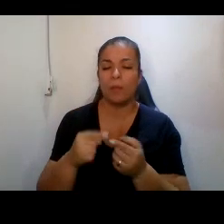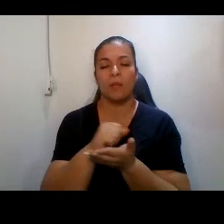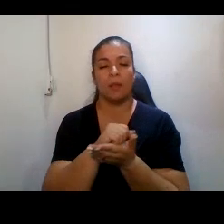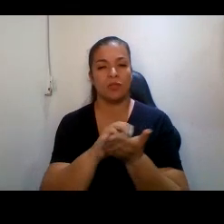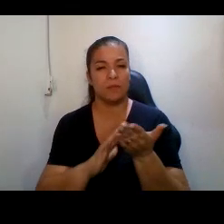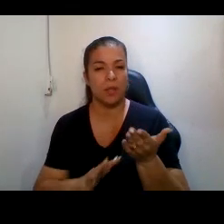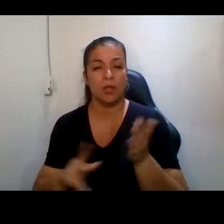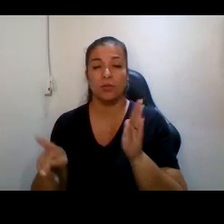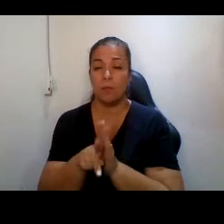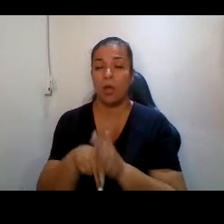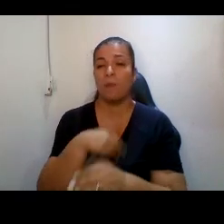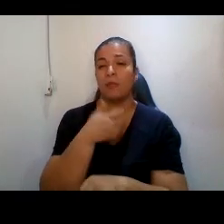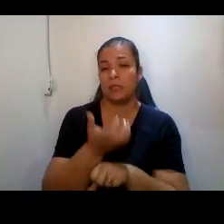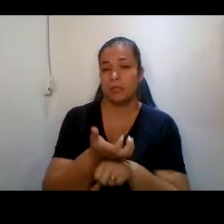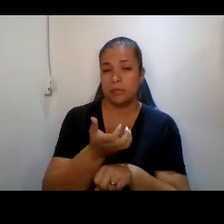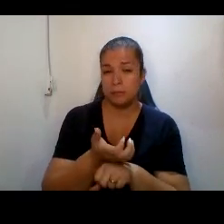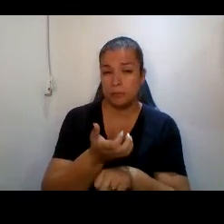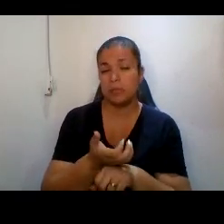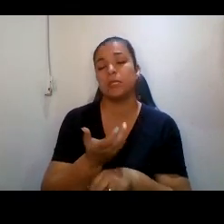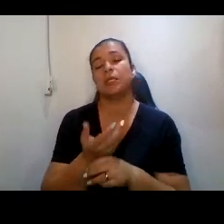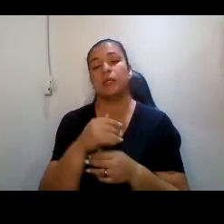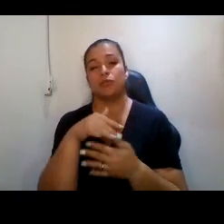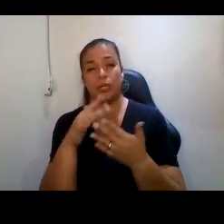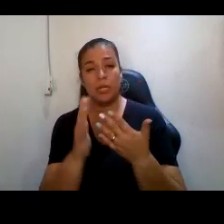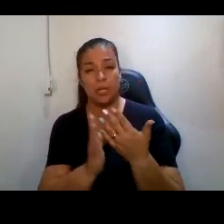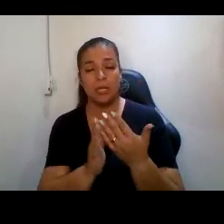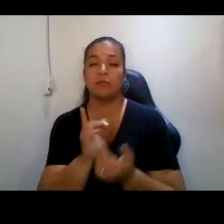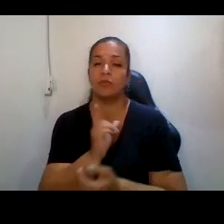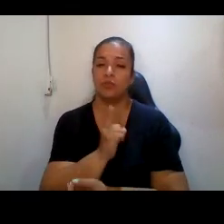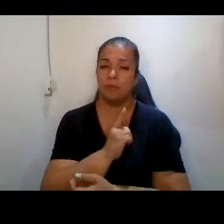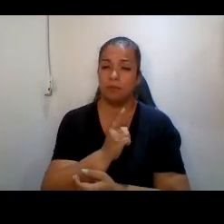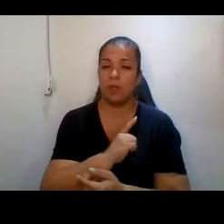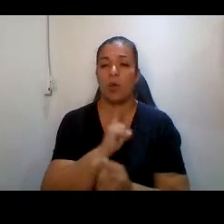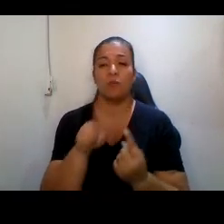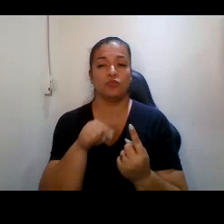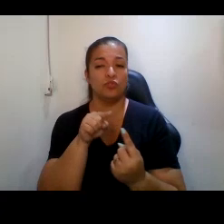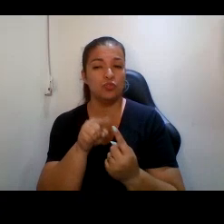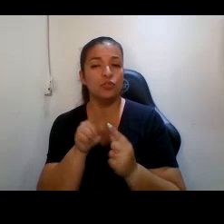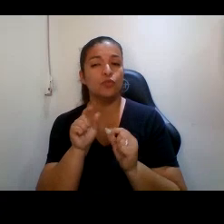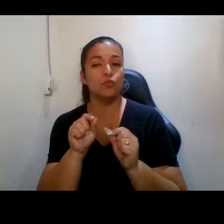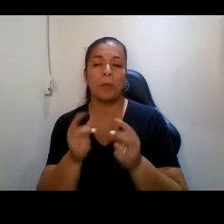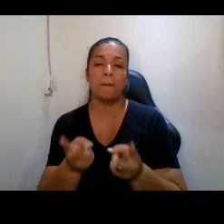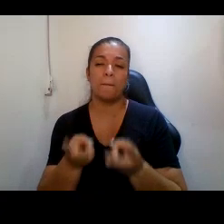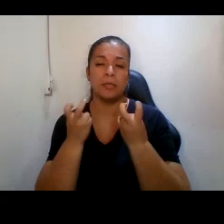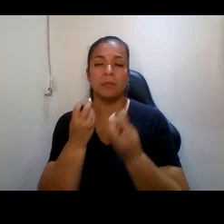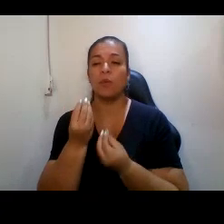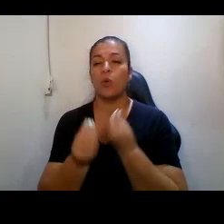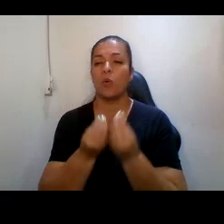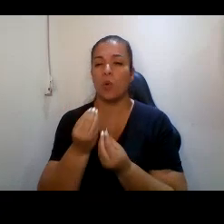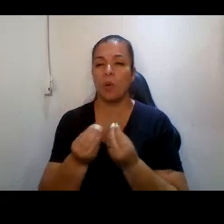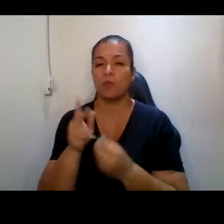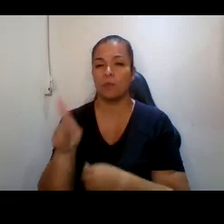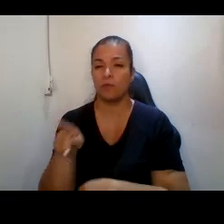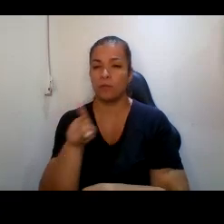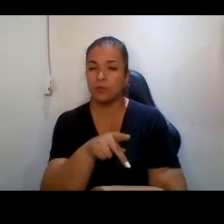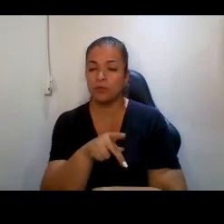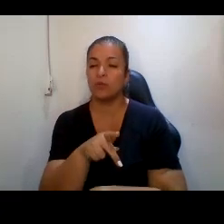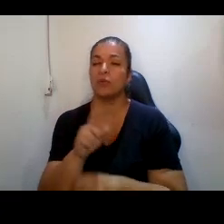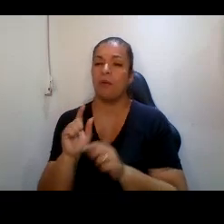de Libras, que tinha por objetivo verificar como os professores têm atuado